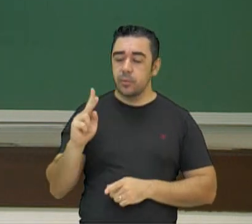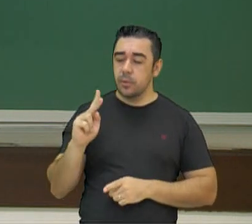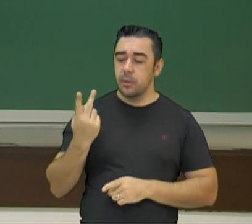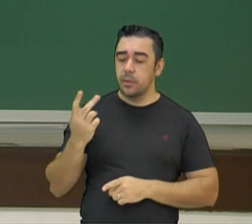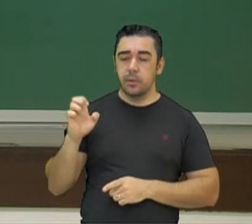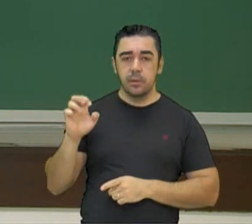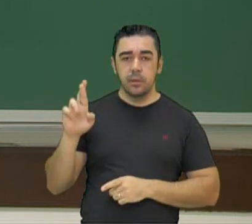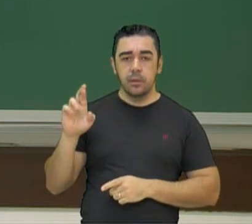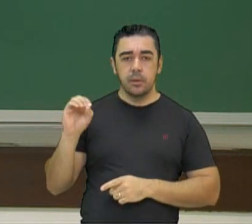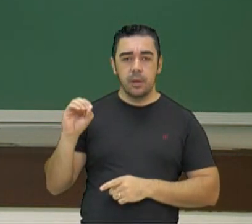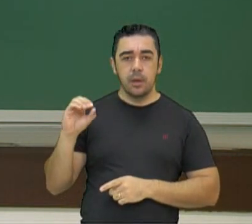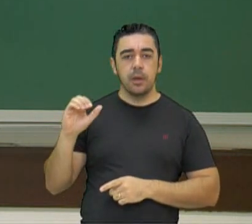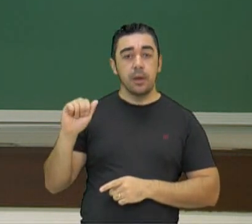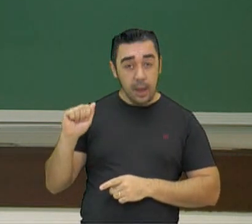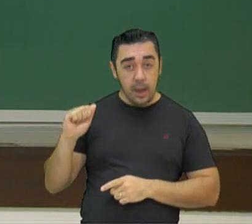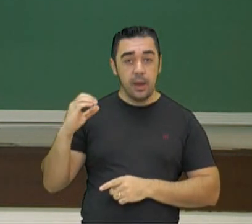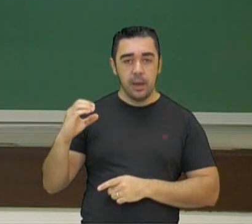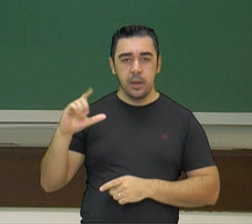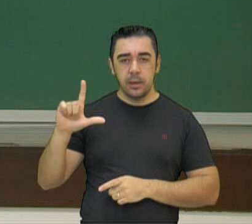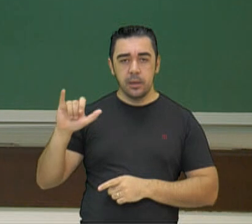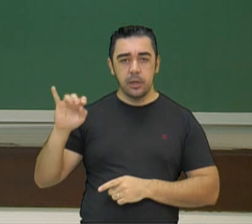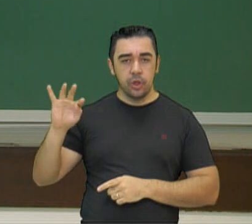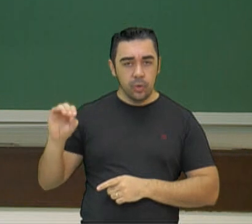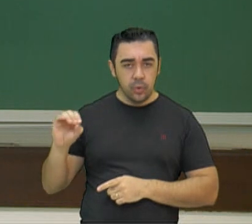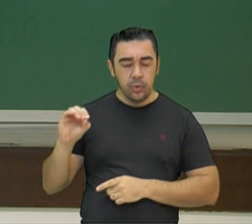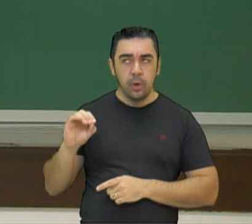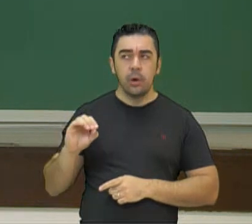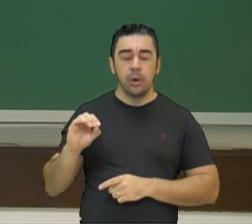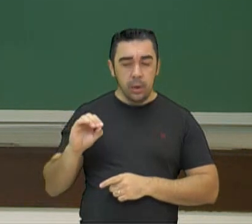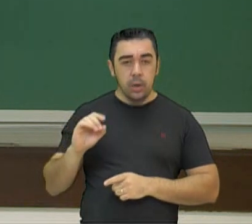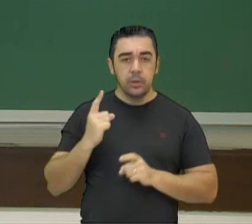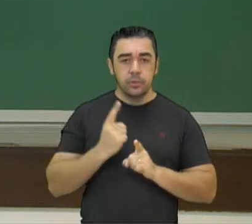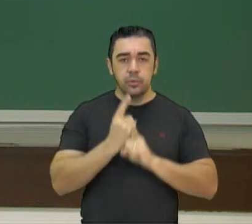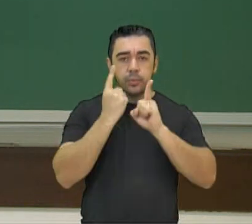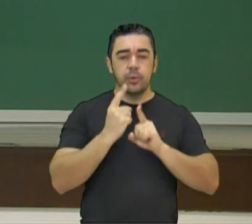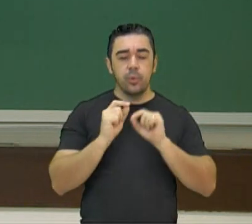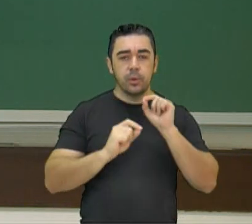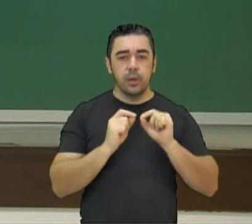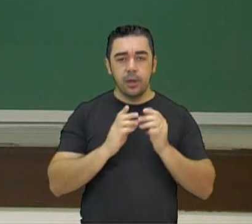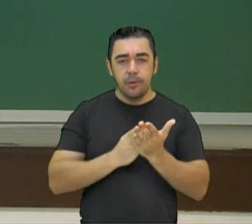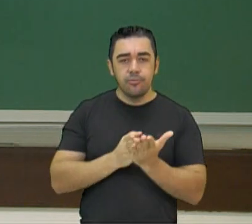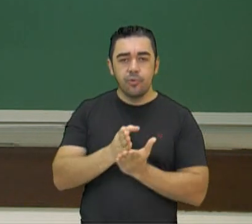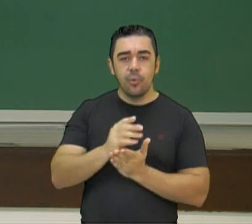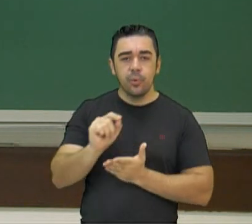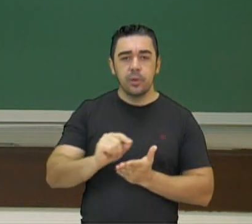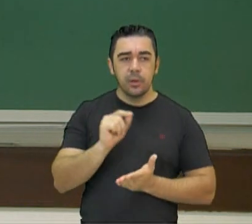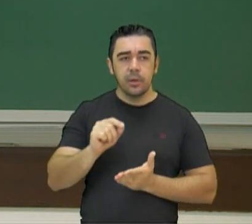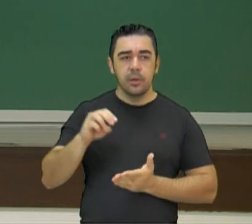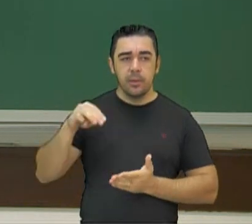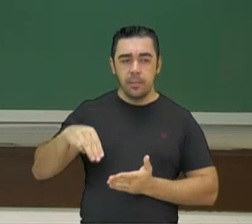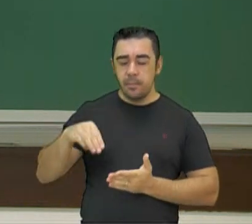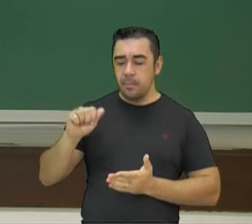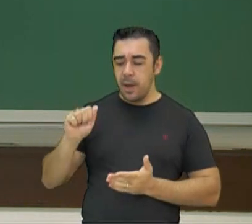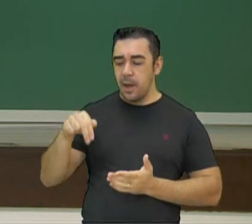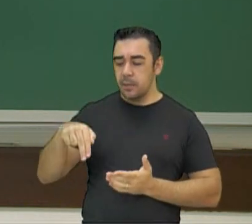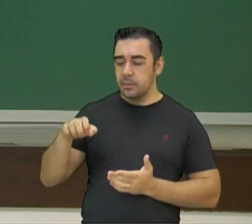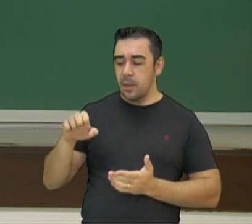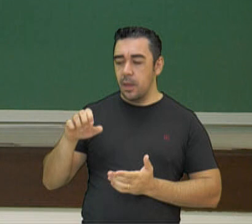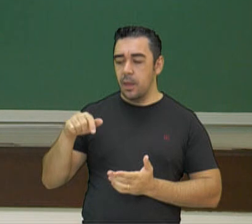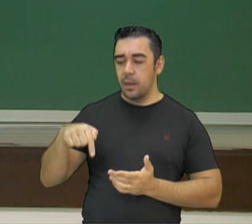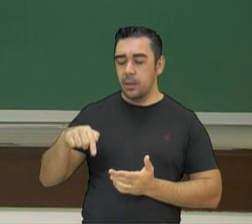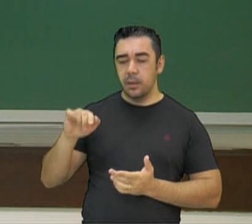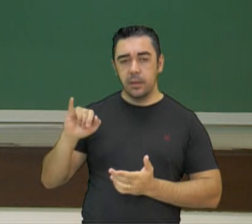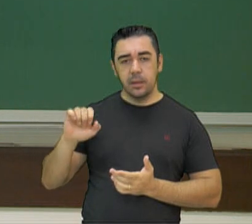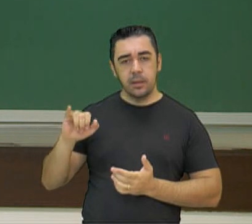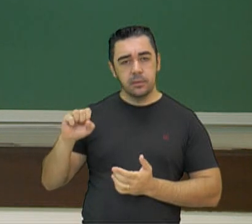Heráclito. E ao conhecer essa filosofia, ele entrou numa heresia chamada maniqueísmo. O que é